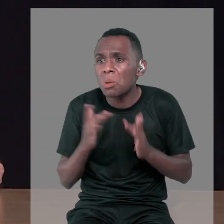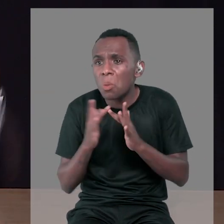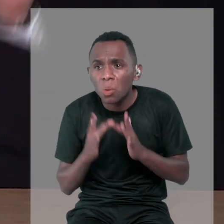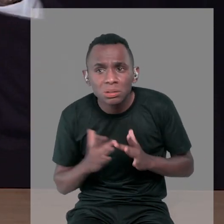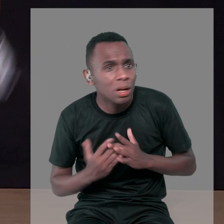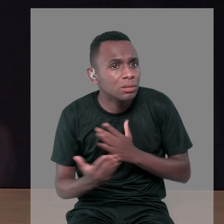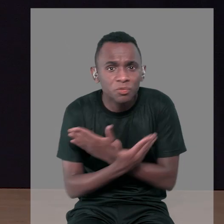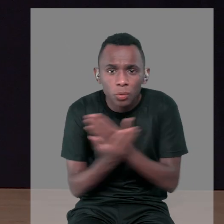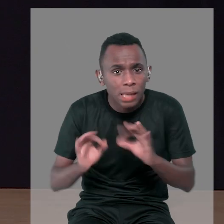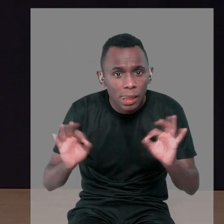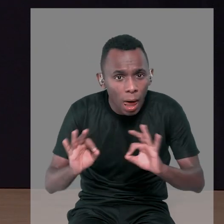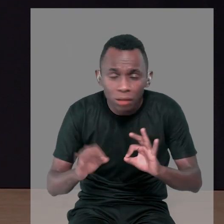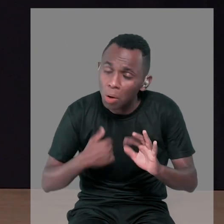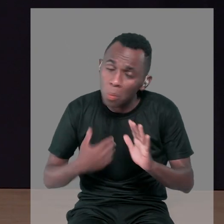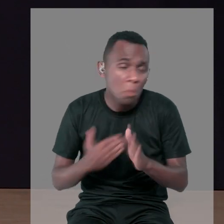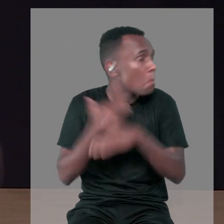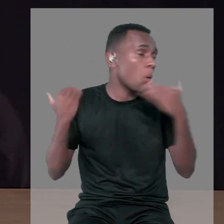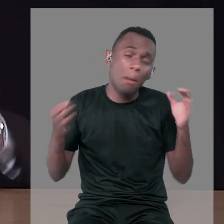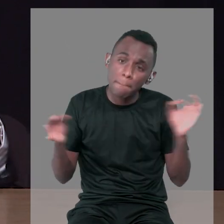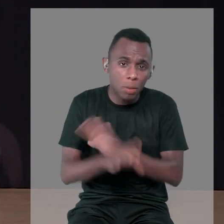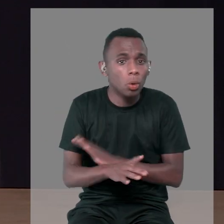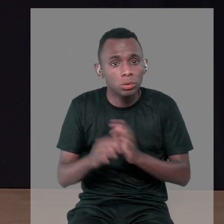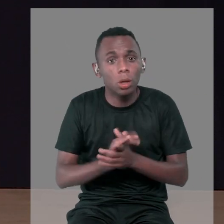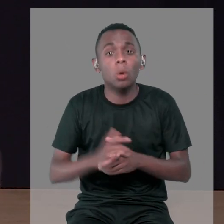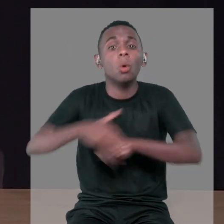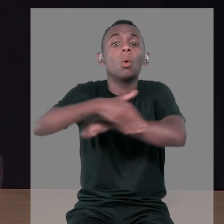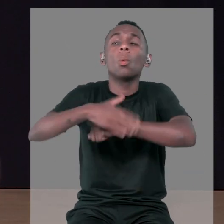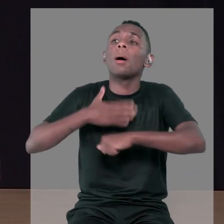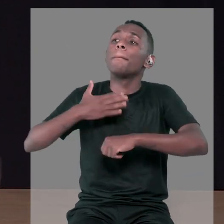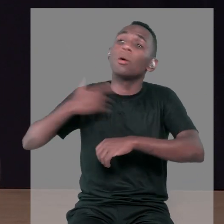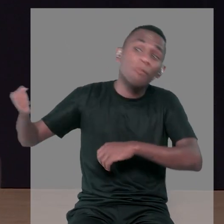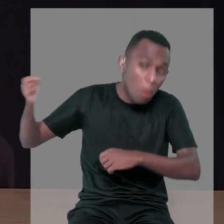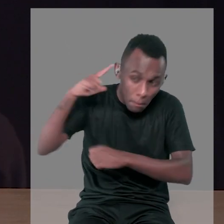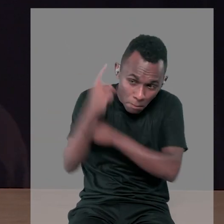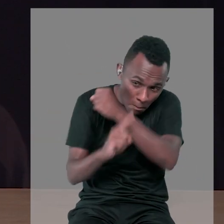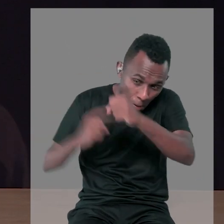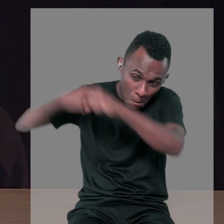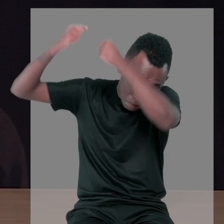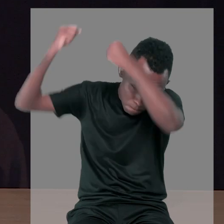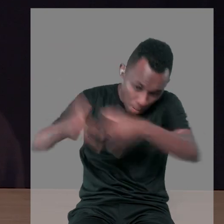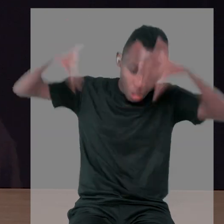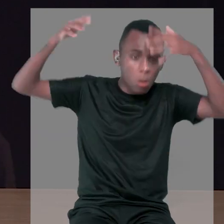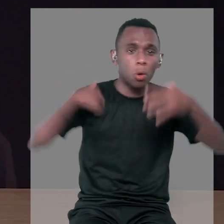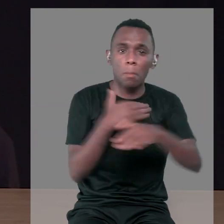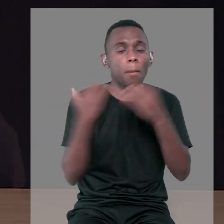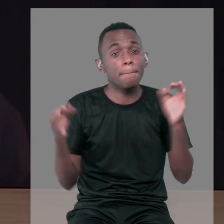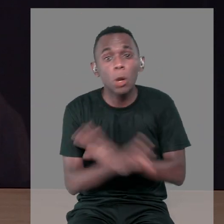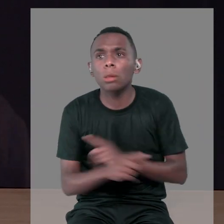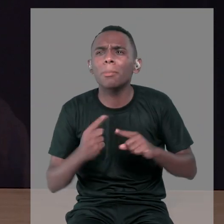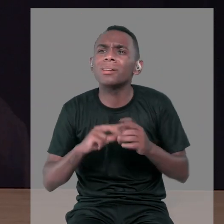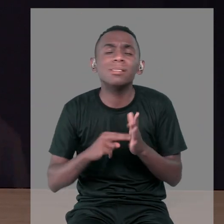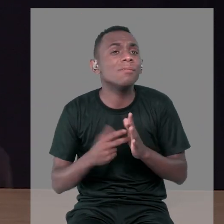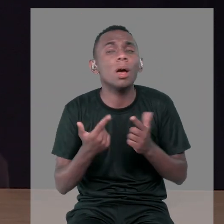rápido. Se quiser, eu dou o endereço lá de casa para cair a primeira bomba lá. Né? Porque não faz sentido. Por quê? É isso